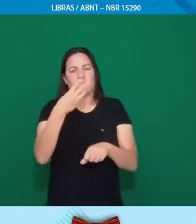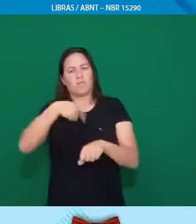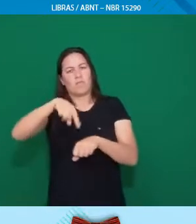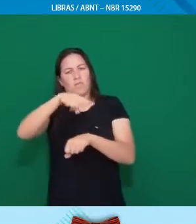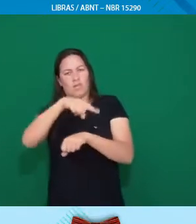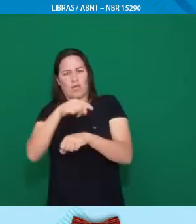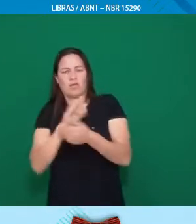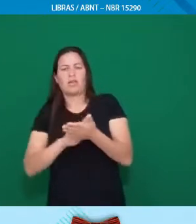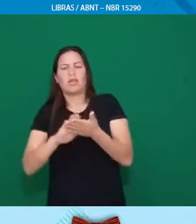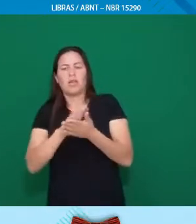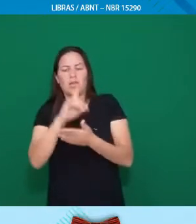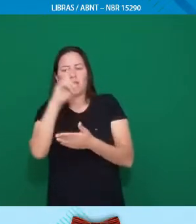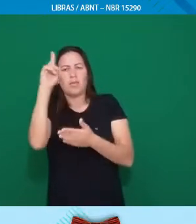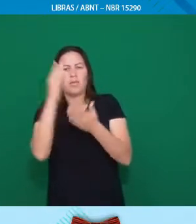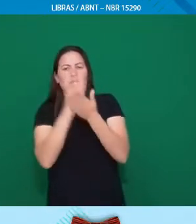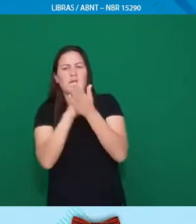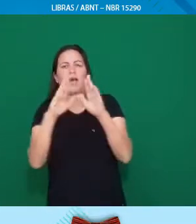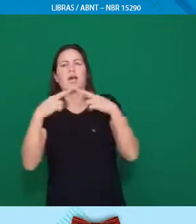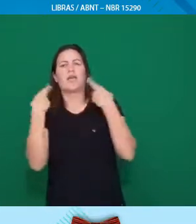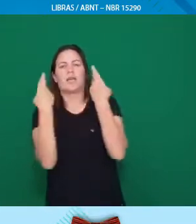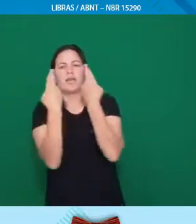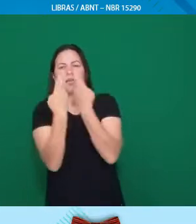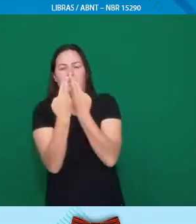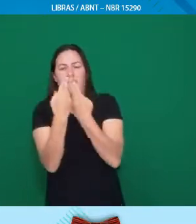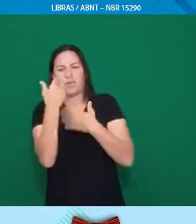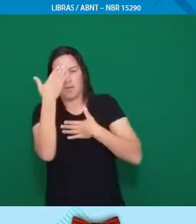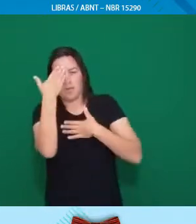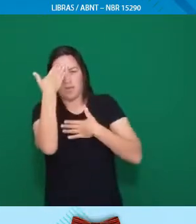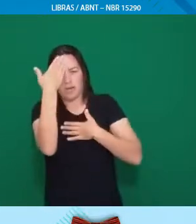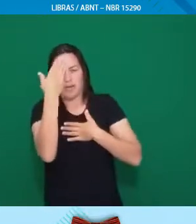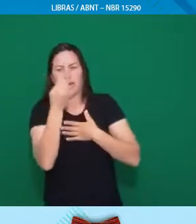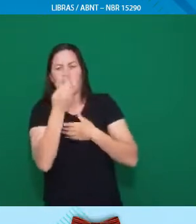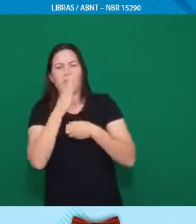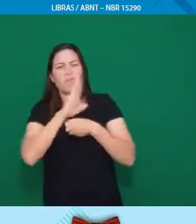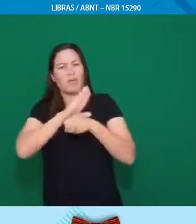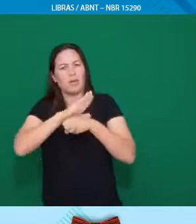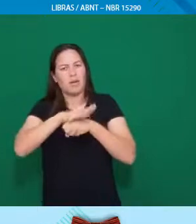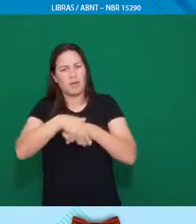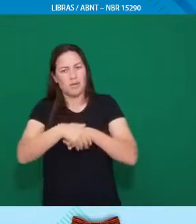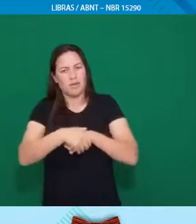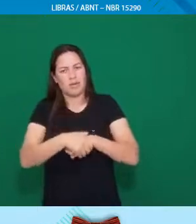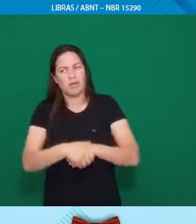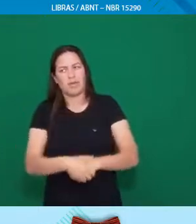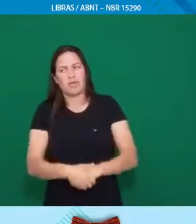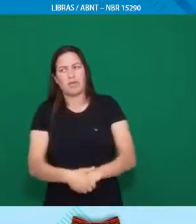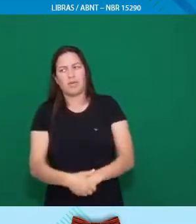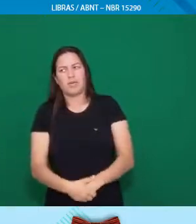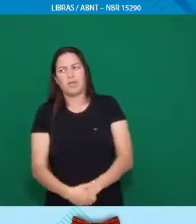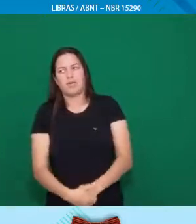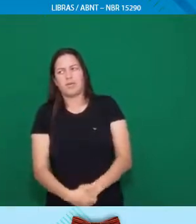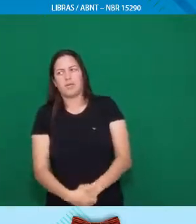batismo nome de Deus declara encerrada a presente sessão ordinária E aí